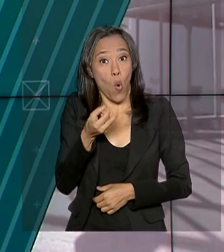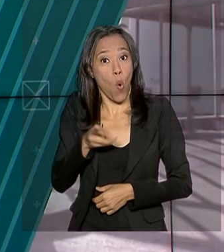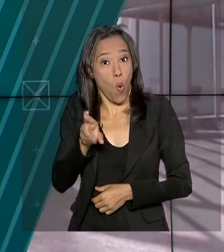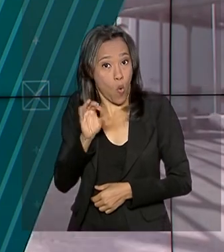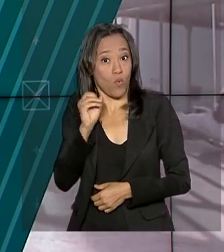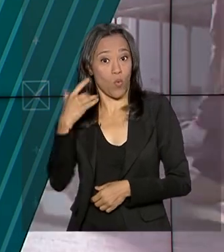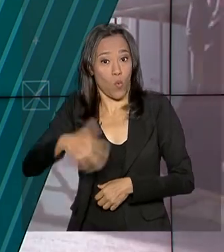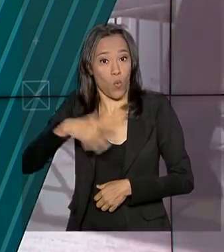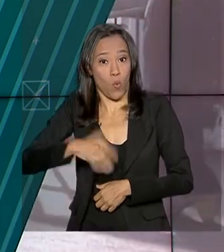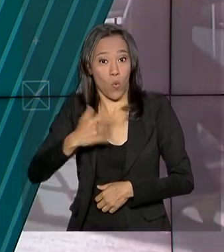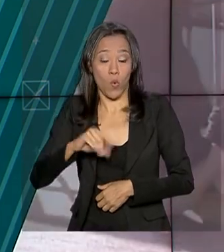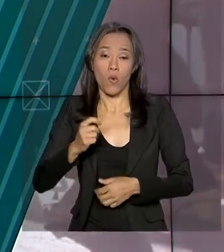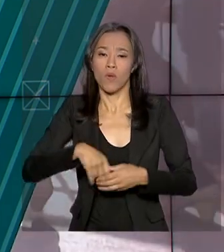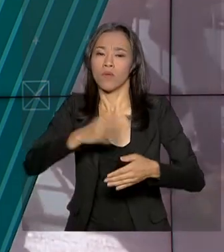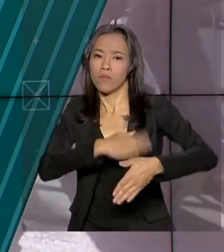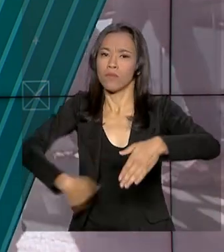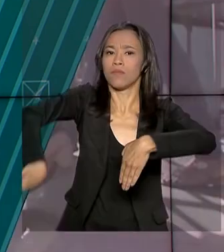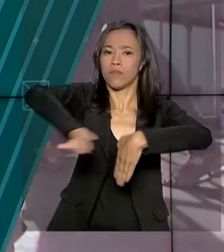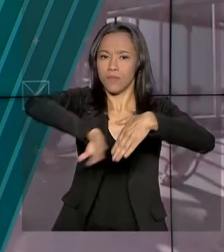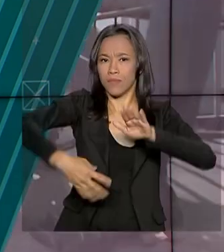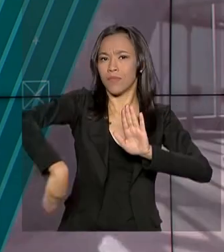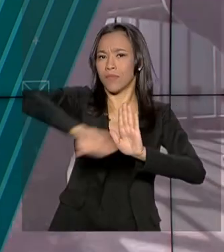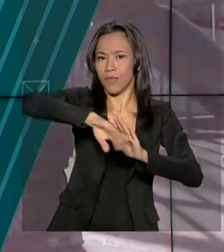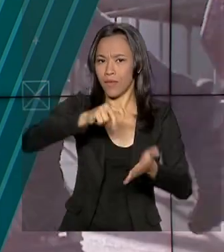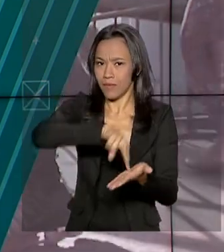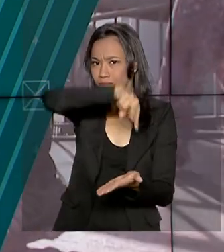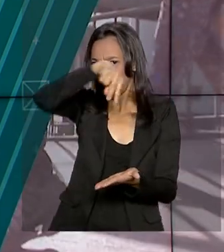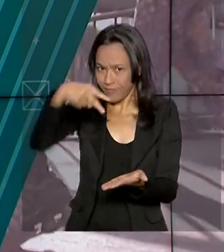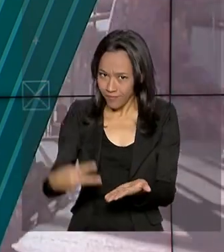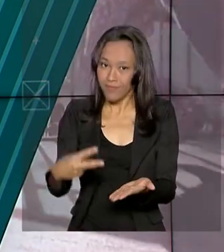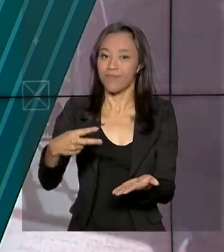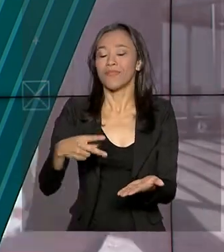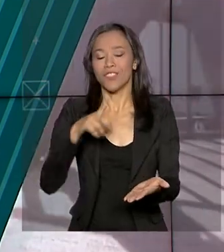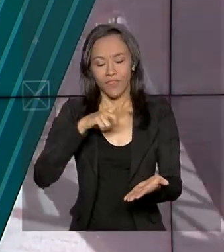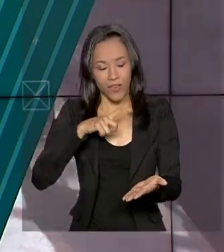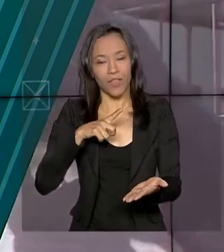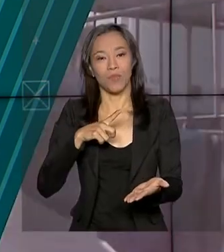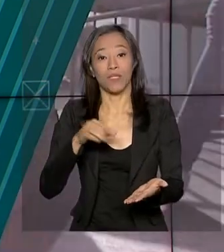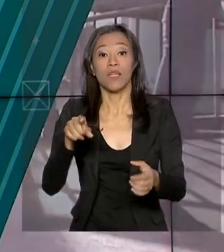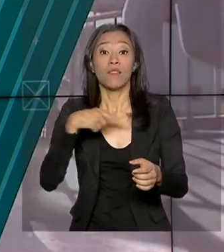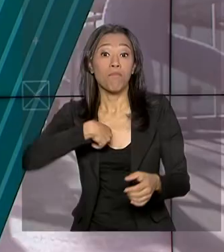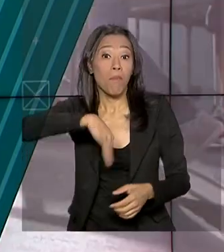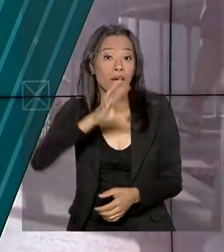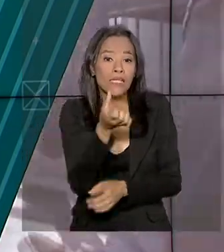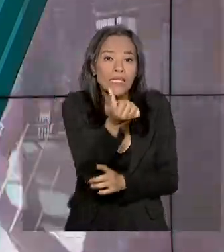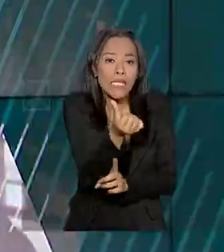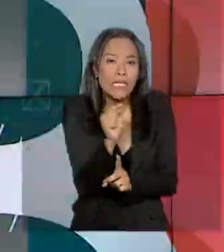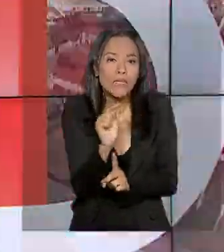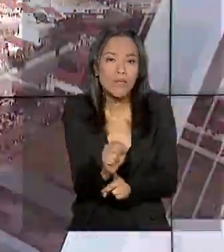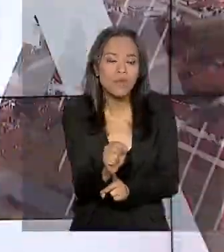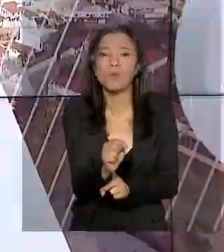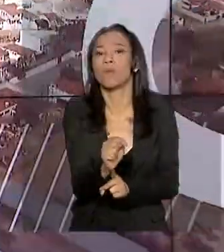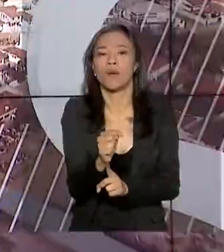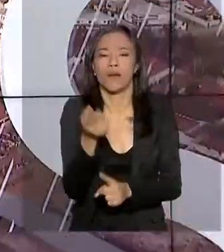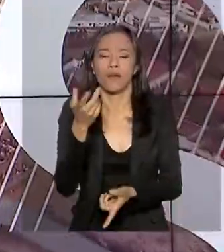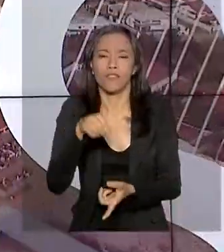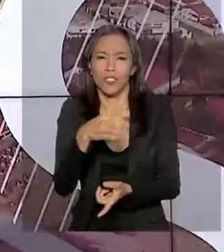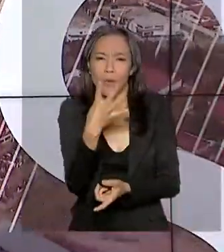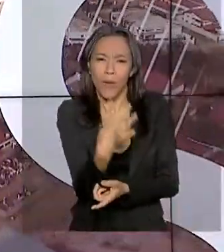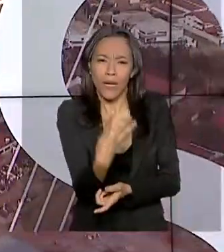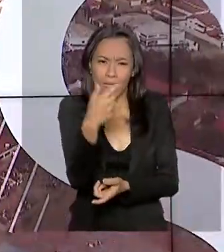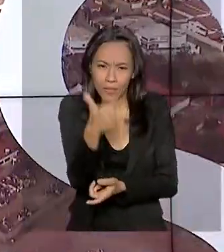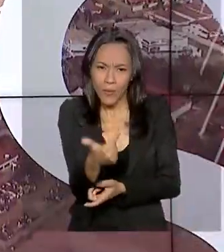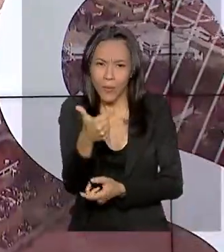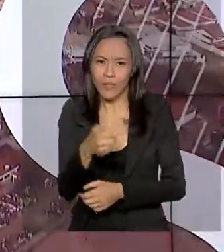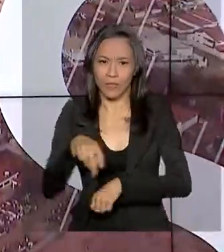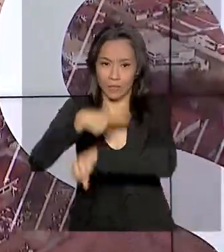artística tae kingdom ginástica artística a competição que reúne mais de 6 mil atletas de 42 países teve início em